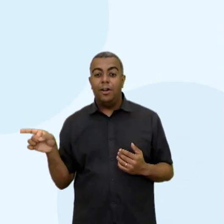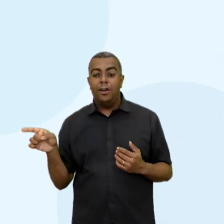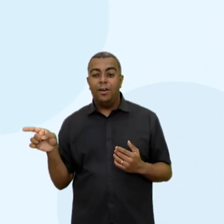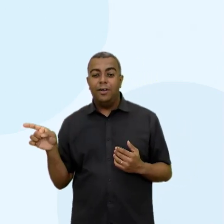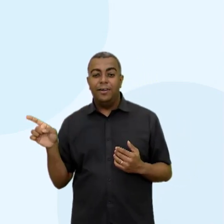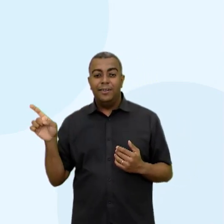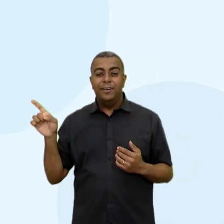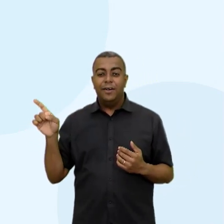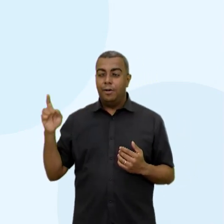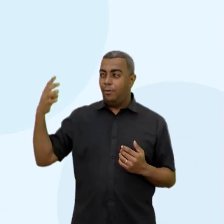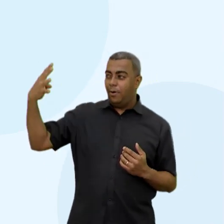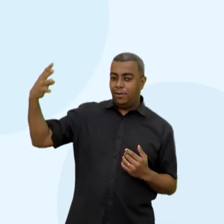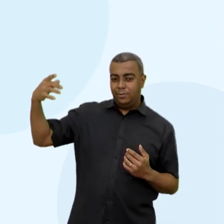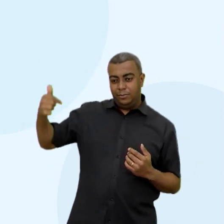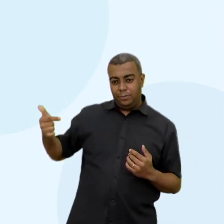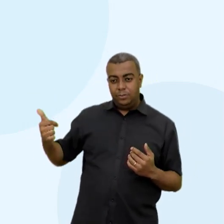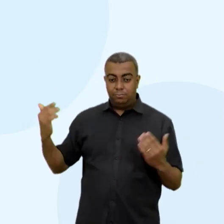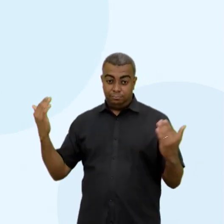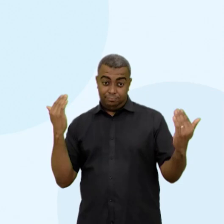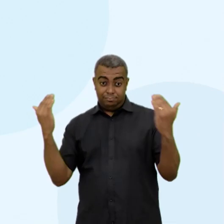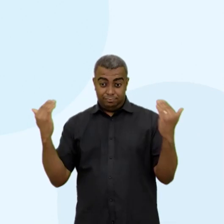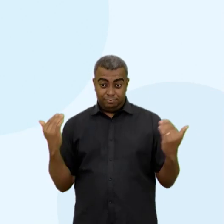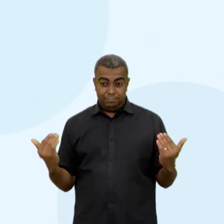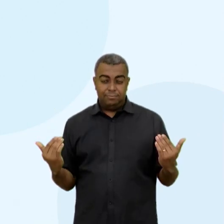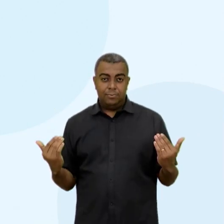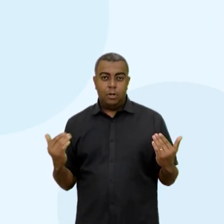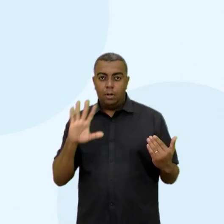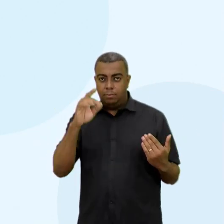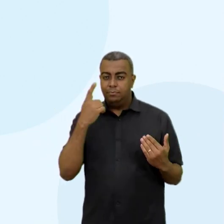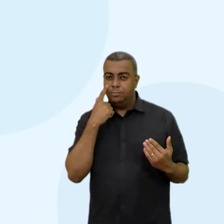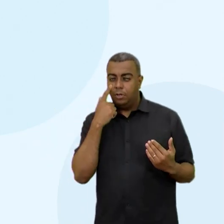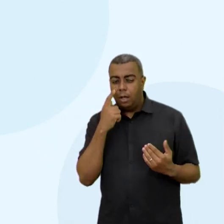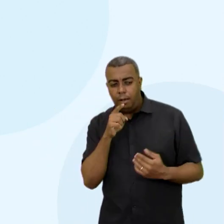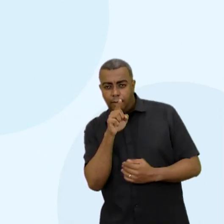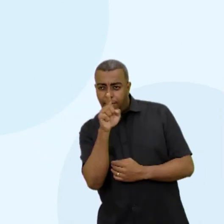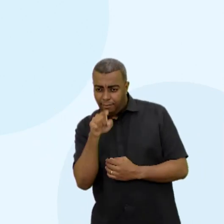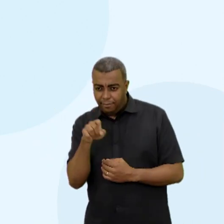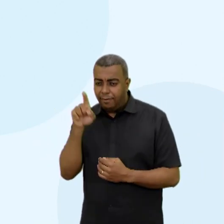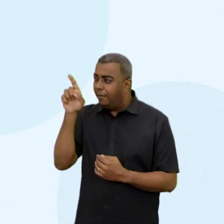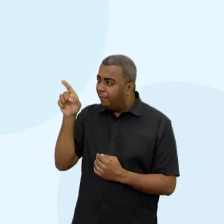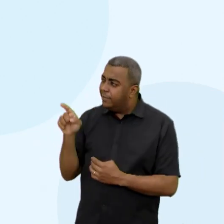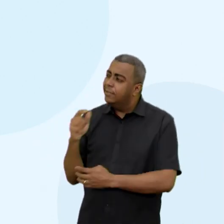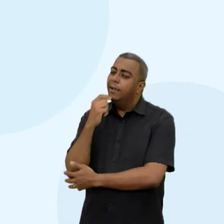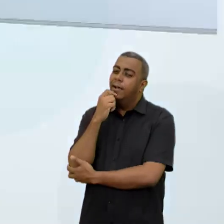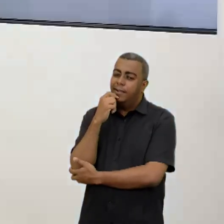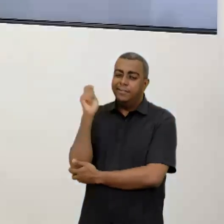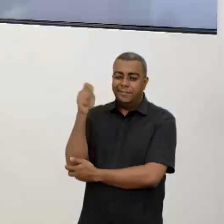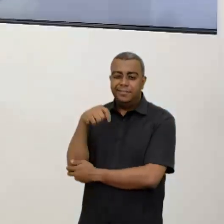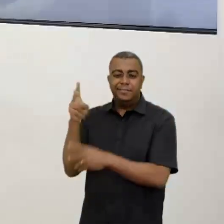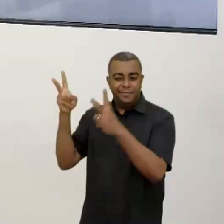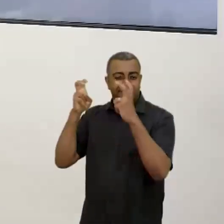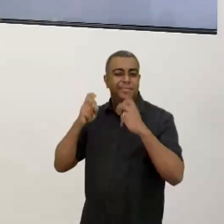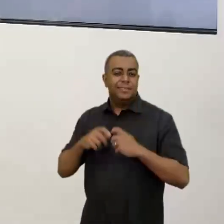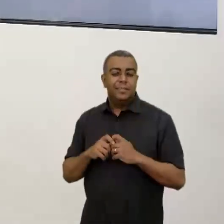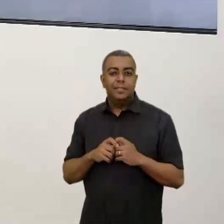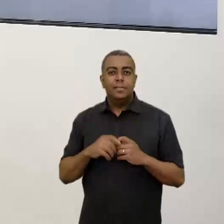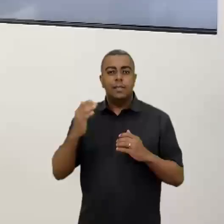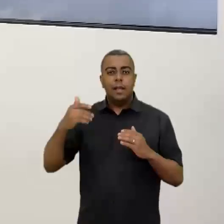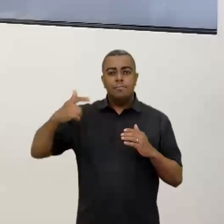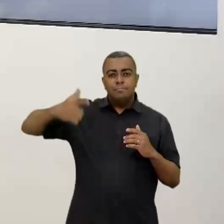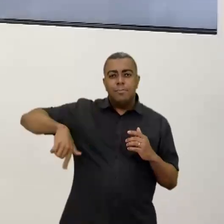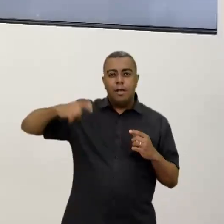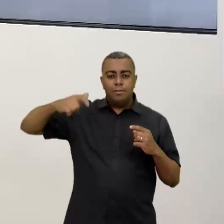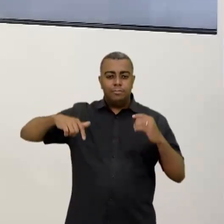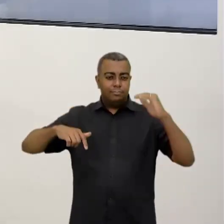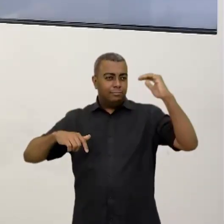este, tá certo? Então vamos montar as razões, mas de cara a gente já consegue saber qual que é a razão de semelhança, ou seja, quantas vezes, né,